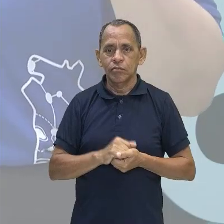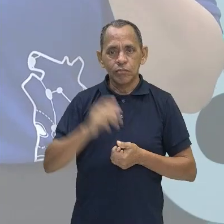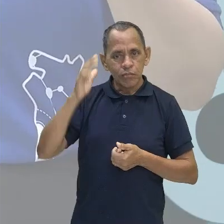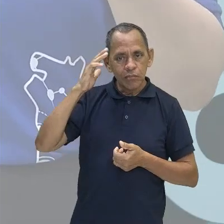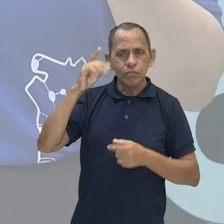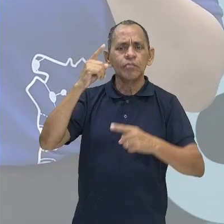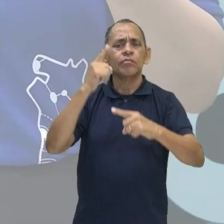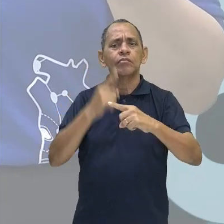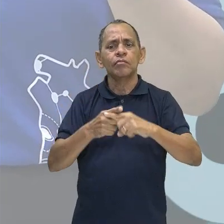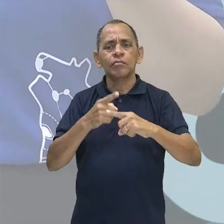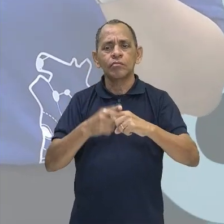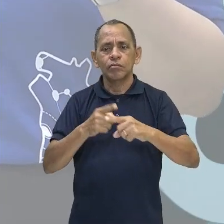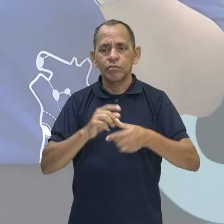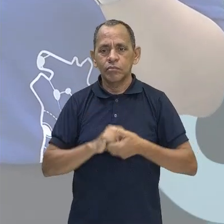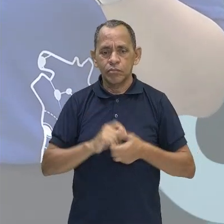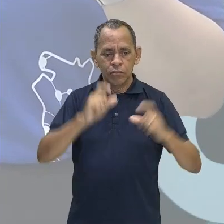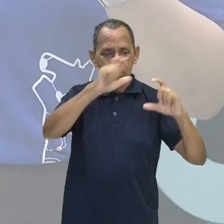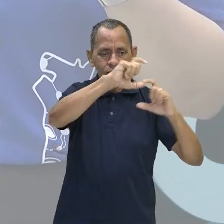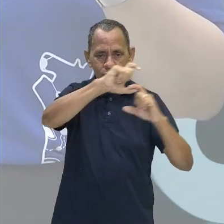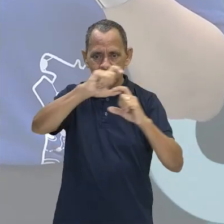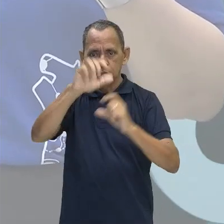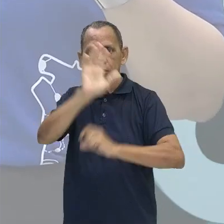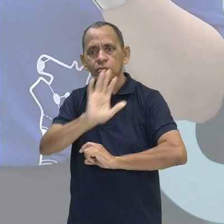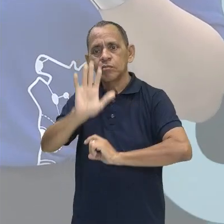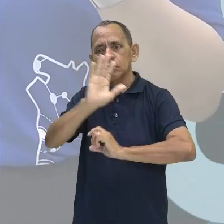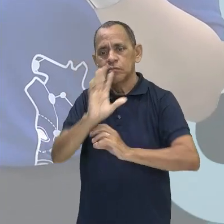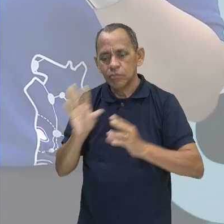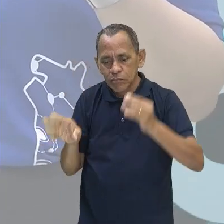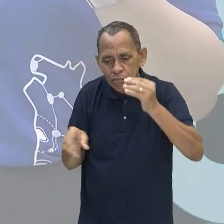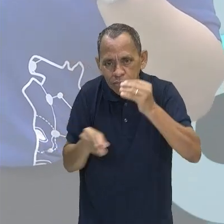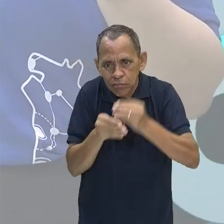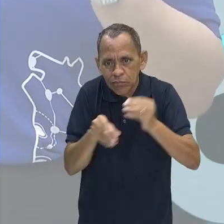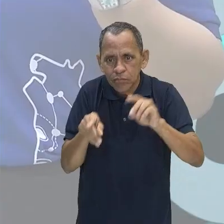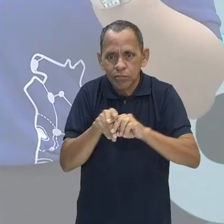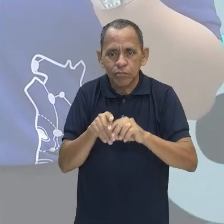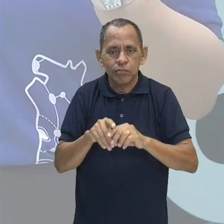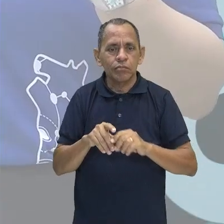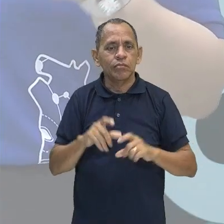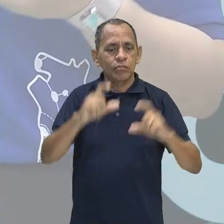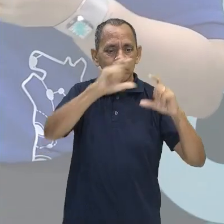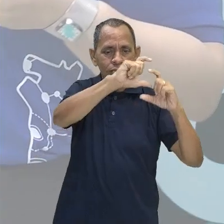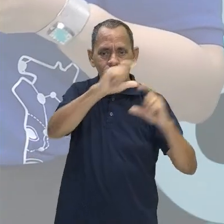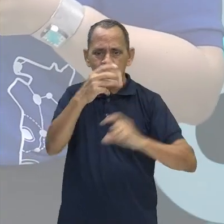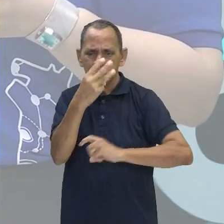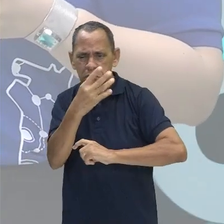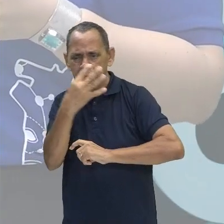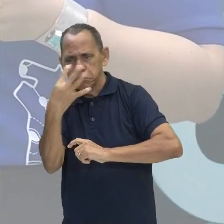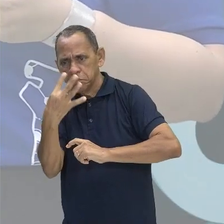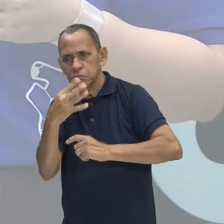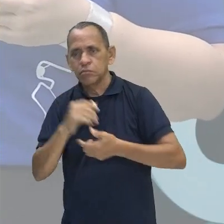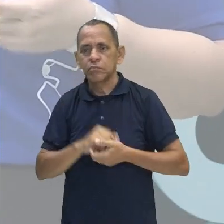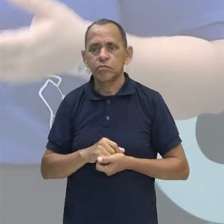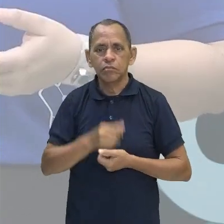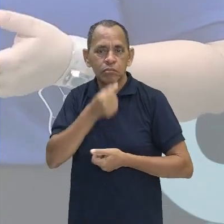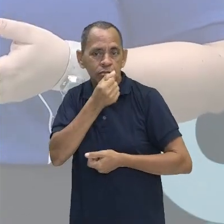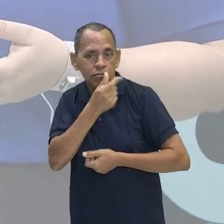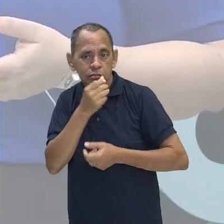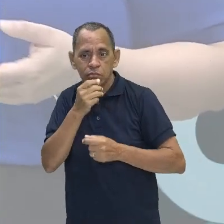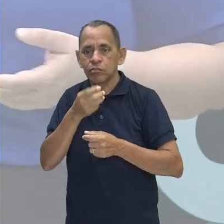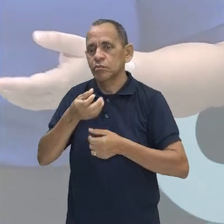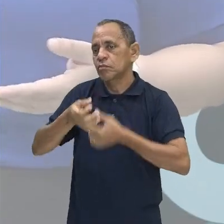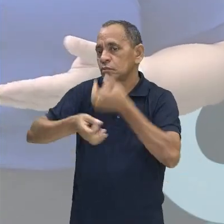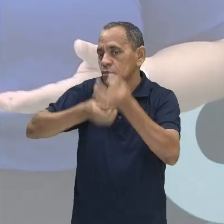porque uma tirinha é, em geral, composta por 3 a 4 quadrinhos, certo? O humor e a crítica se dá